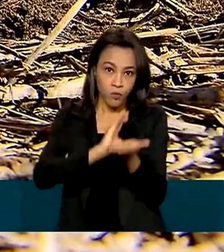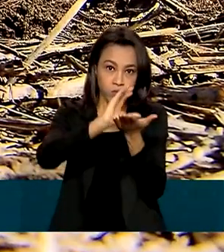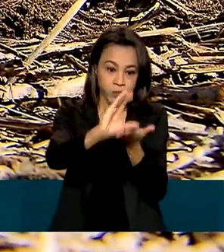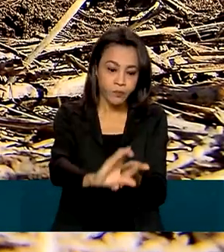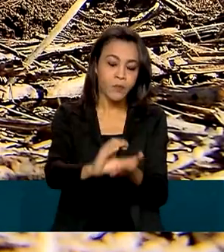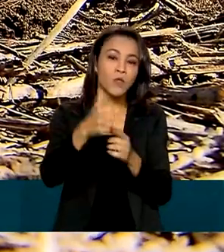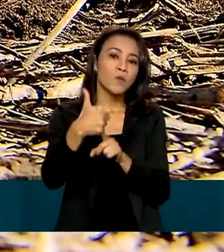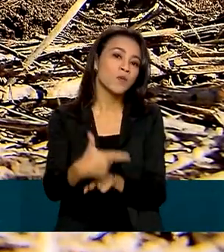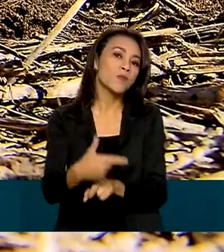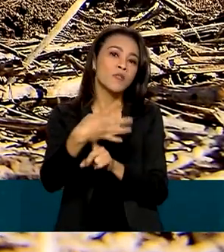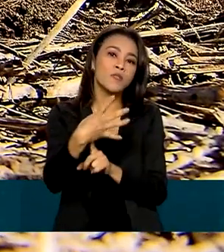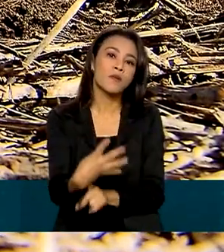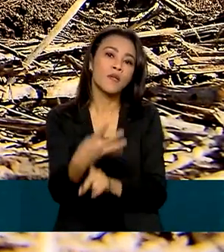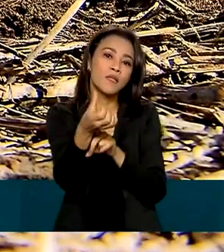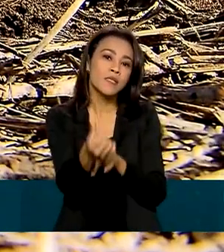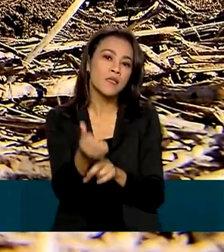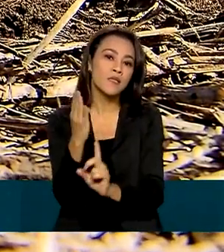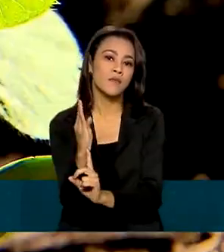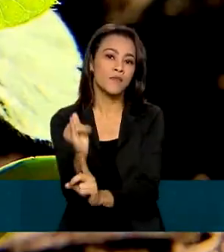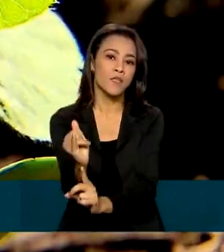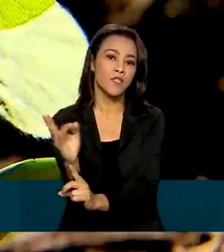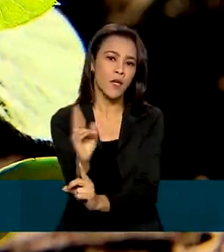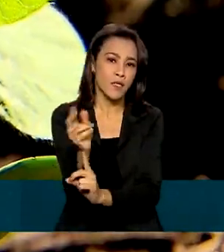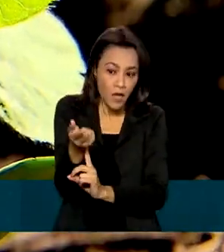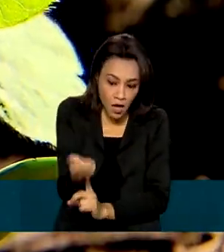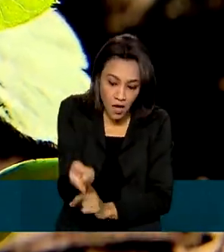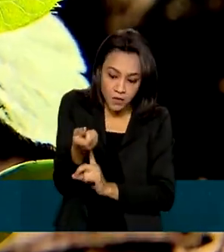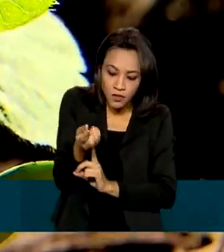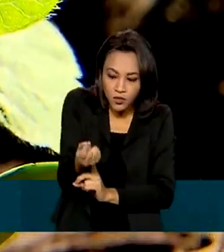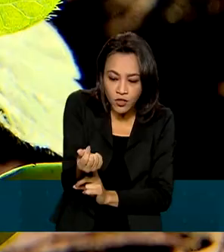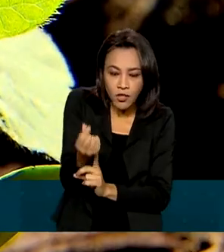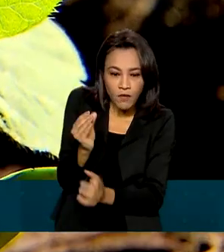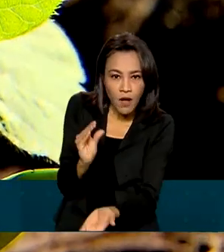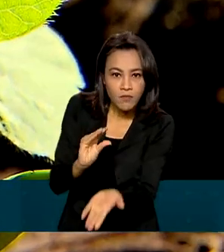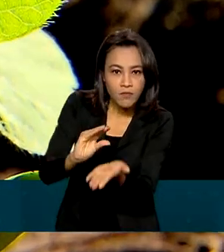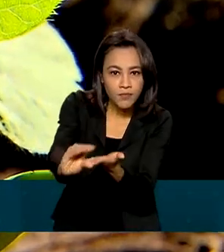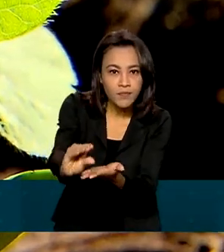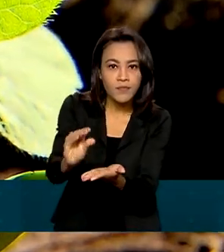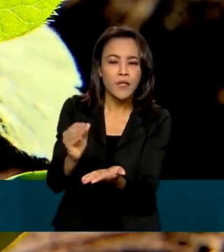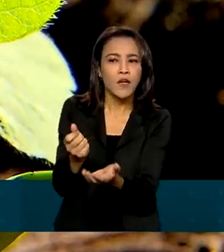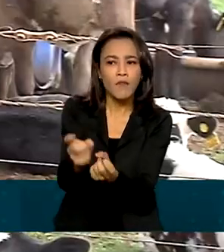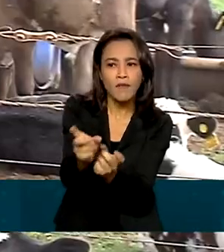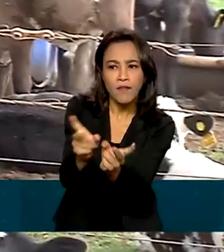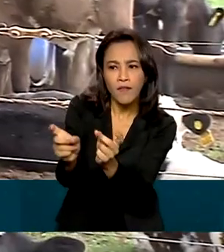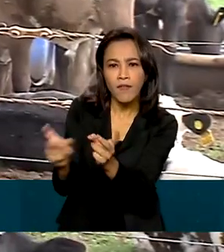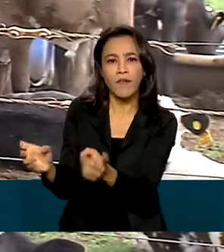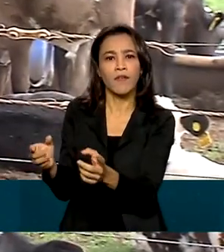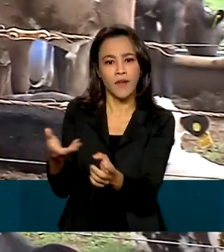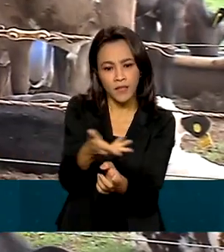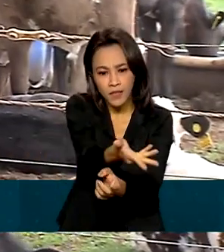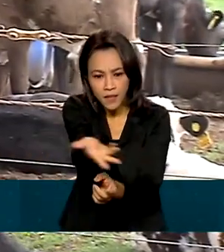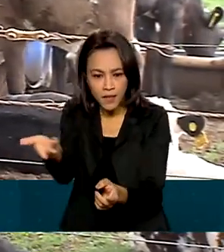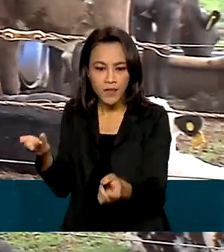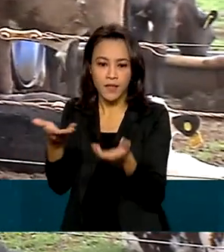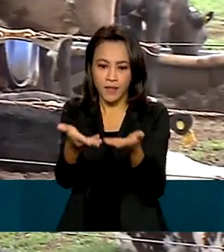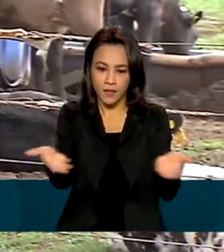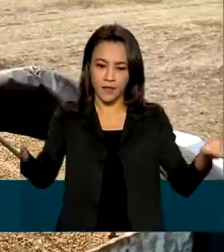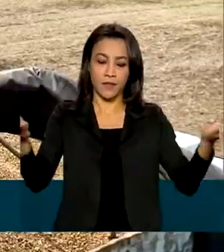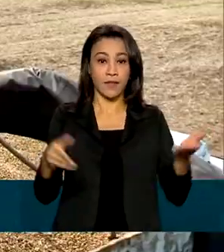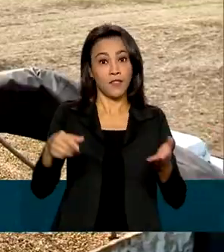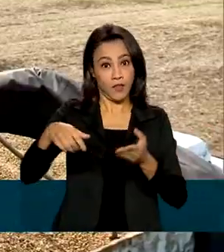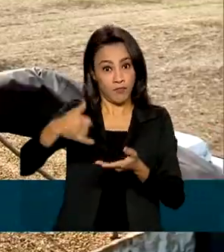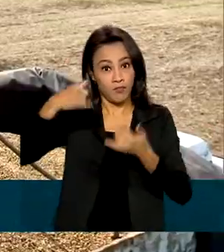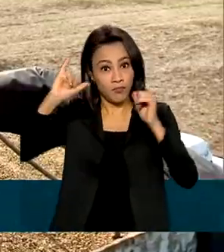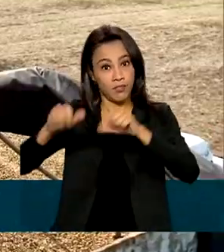246 bilhões de reais serão destinados ao custeio e comercialização da produção agropecuária nacional